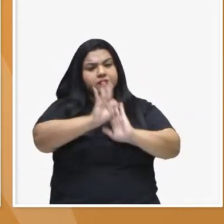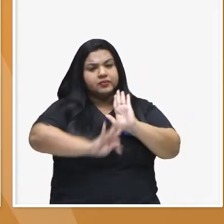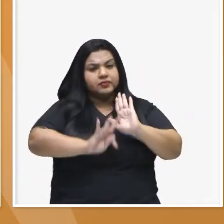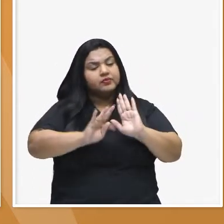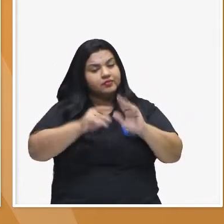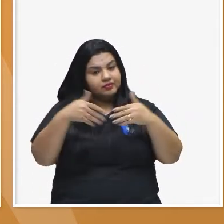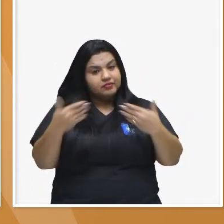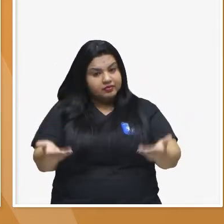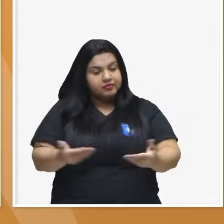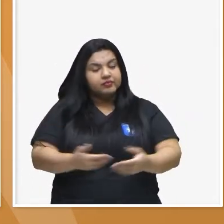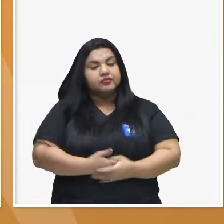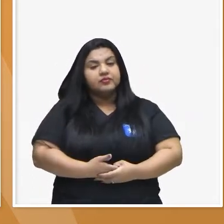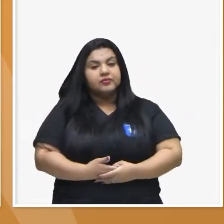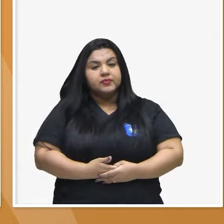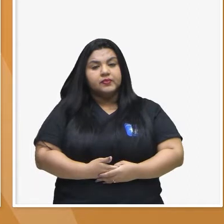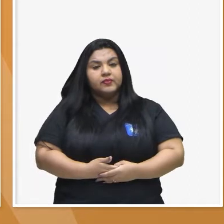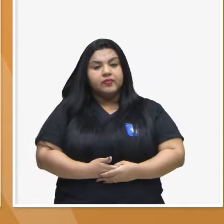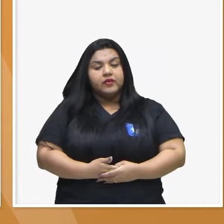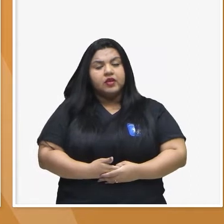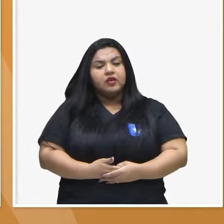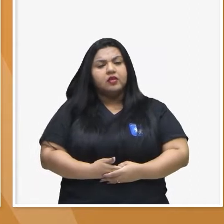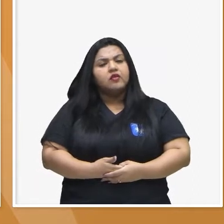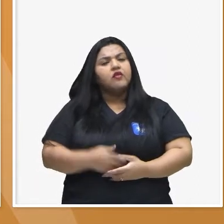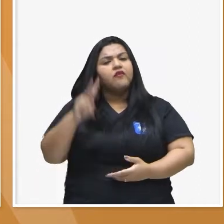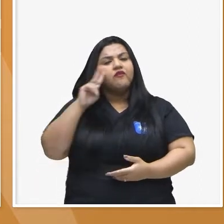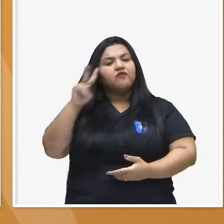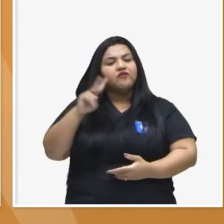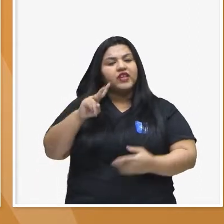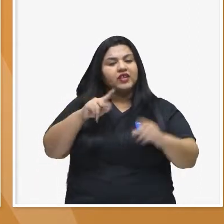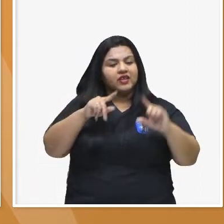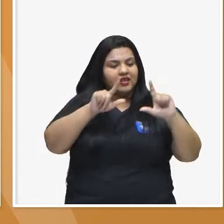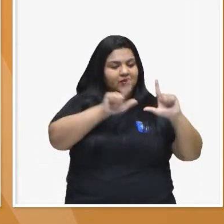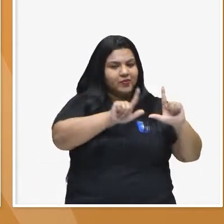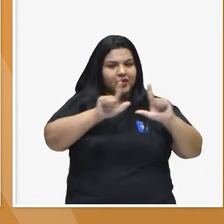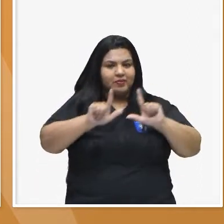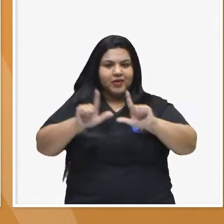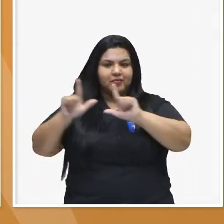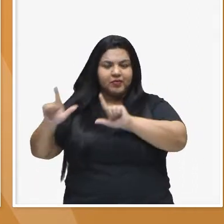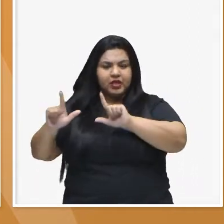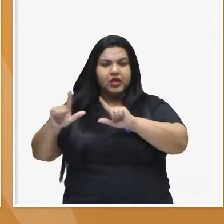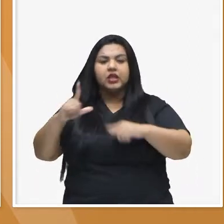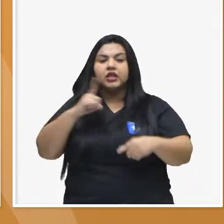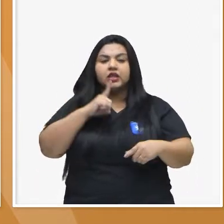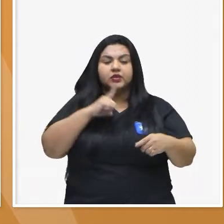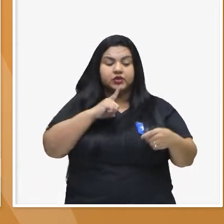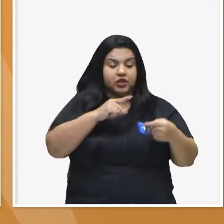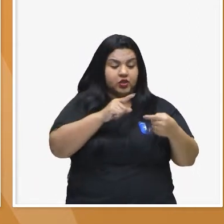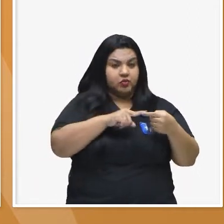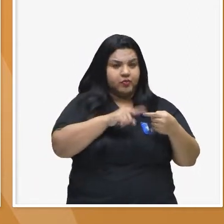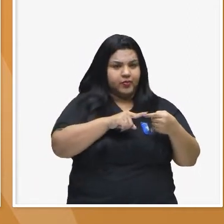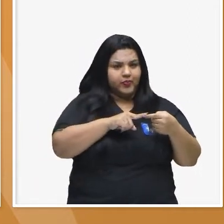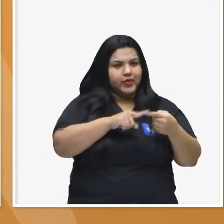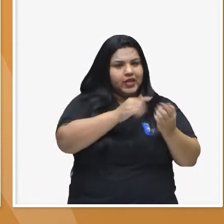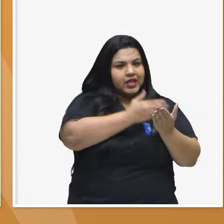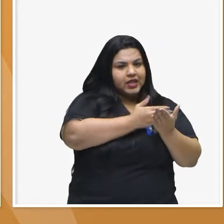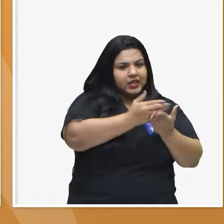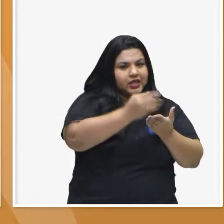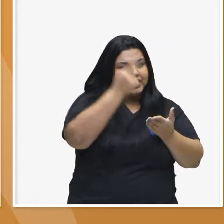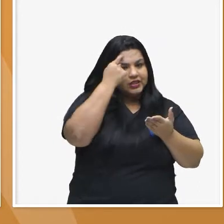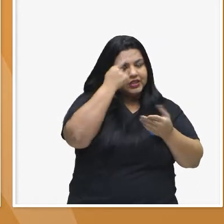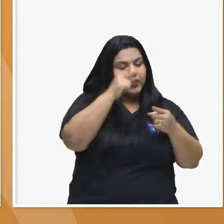isso? E aí você vê o gráficozinho, olha. Tem uma ideia inicial, né? Que é a